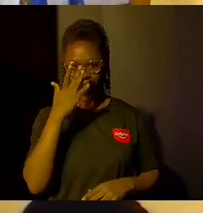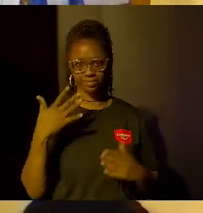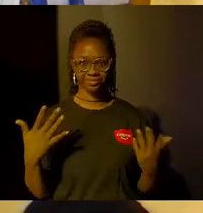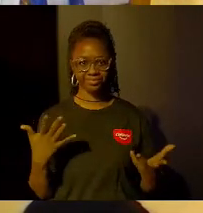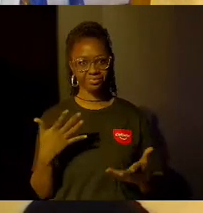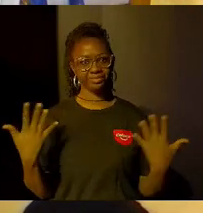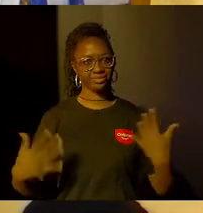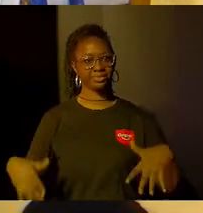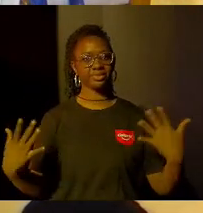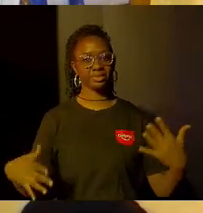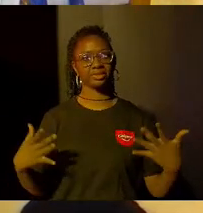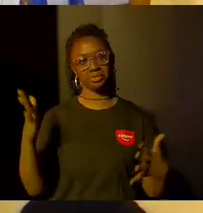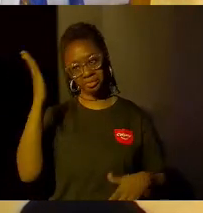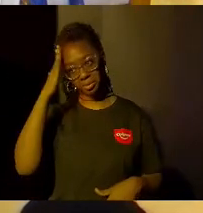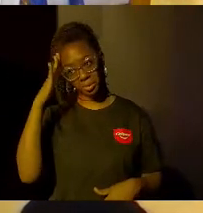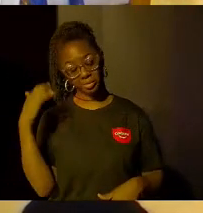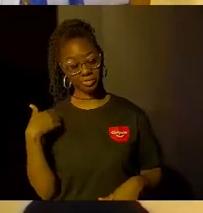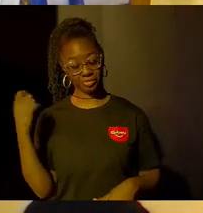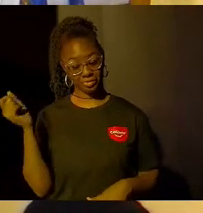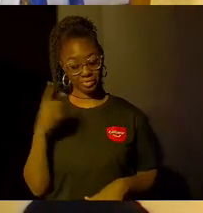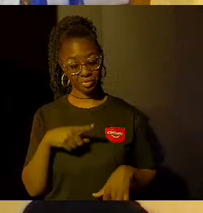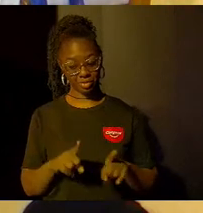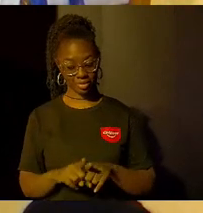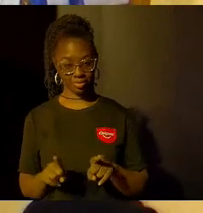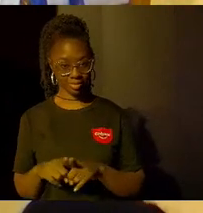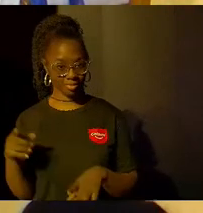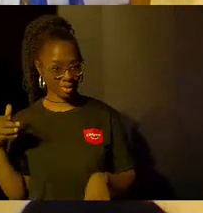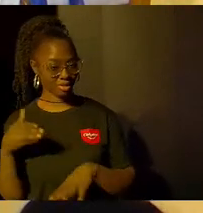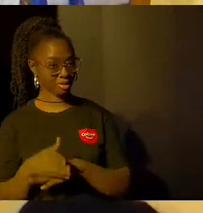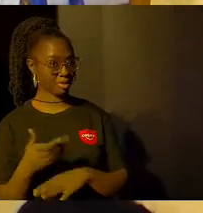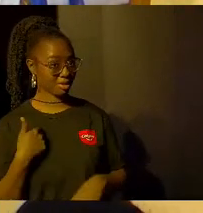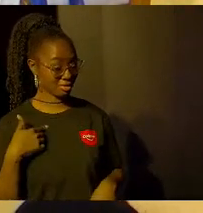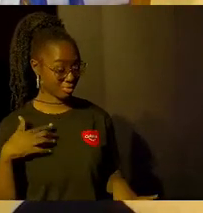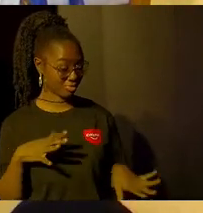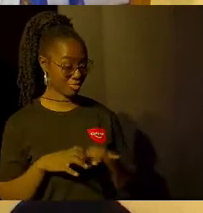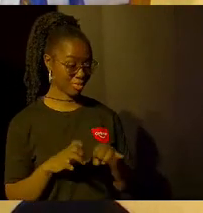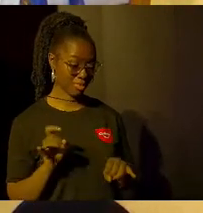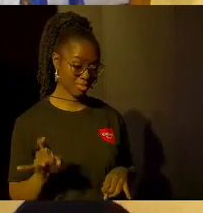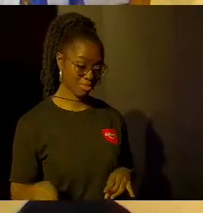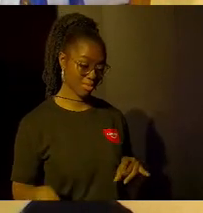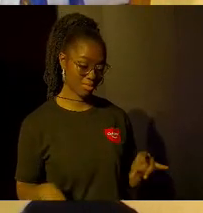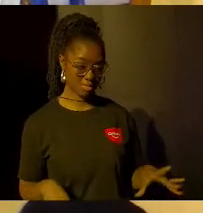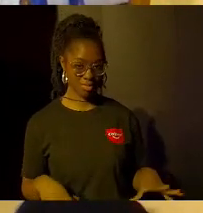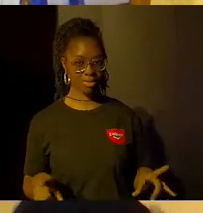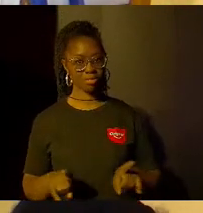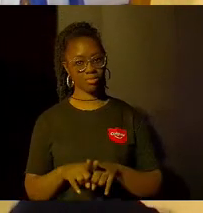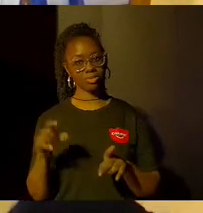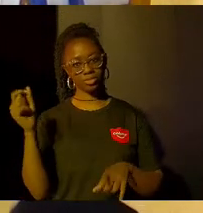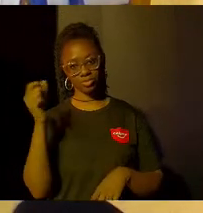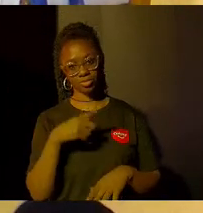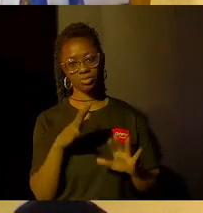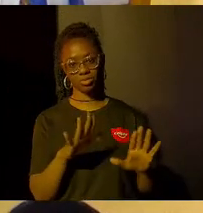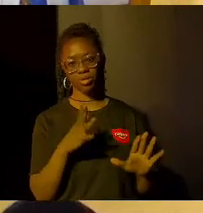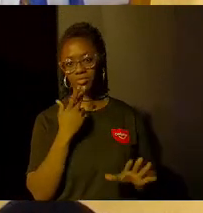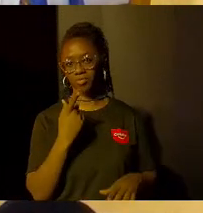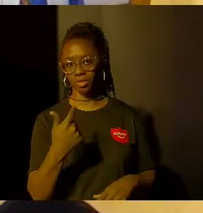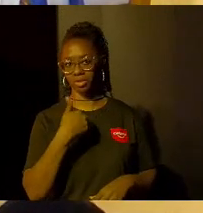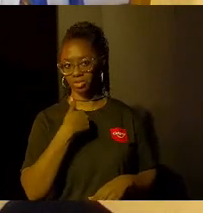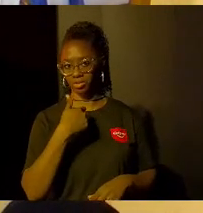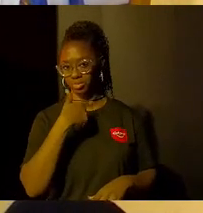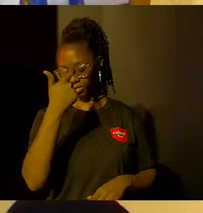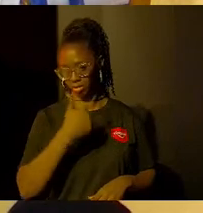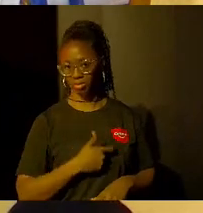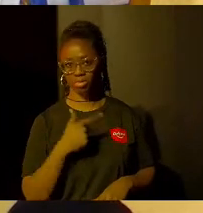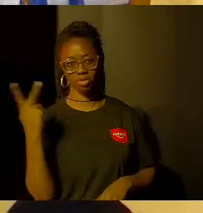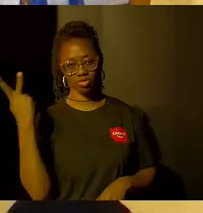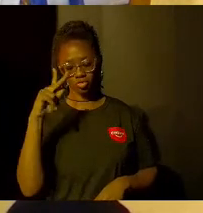se você soubesse também como foi difícil para eu entrar ainda mais para eu sair então eu fico feliz de que quando eu falei um pouco sobre mim especificamente